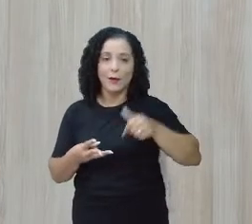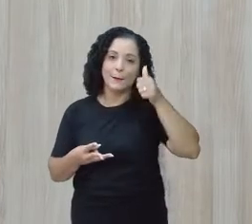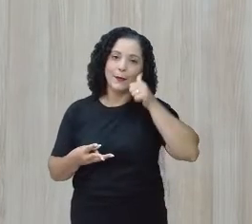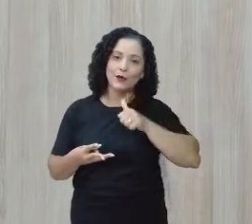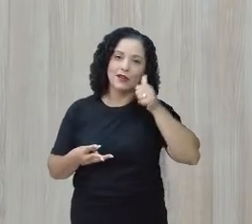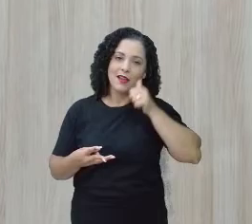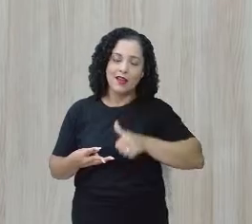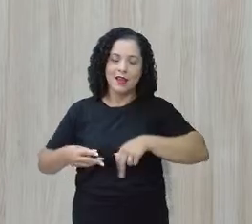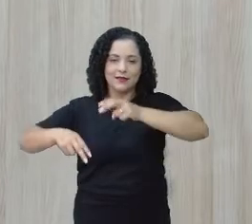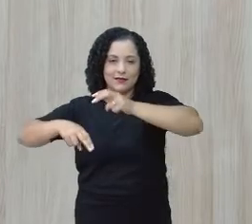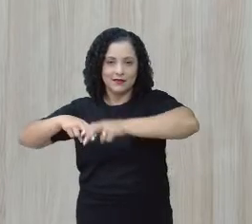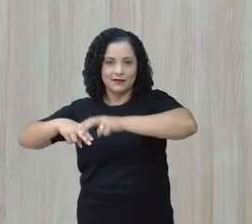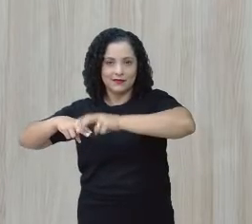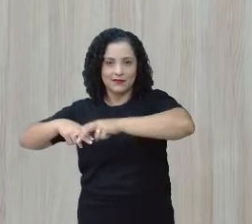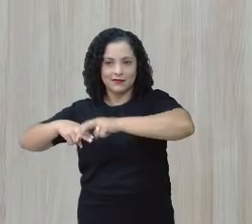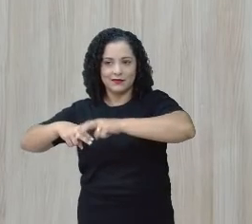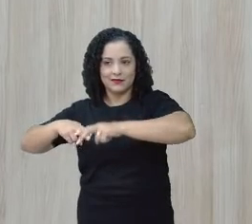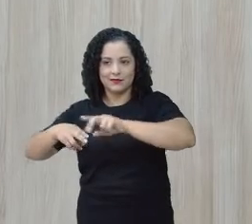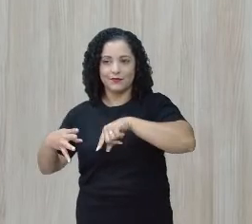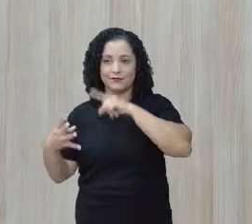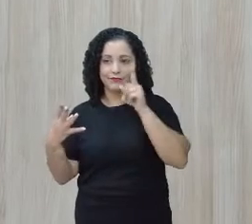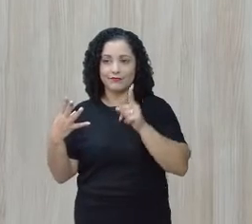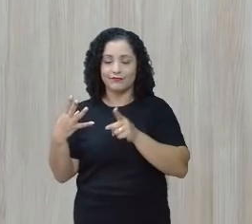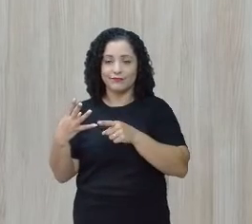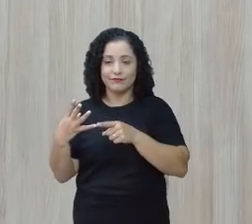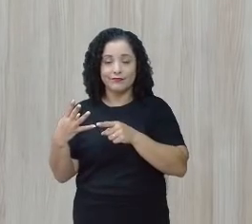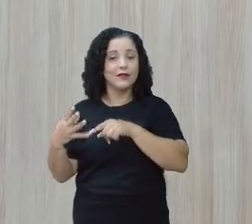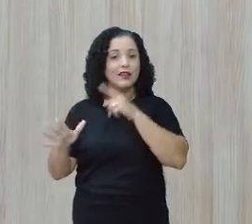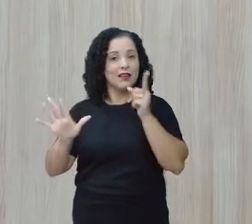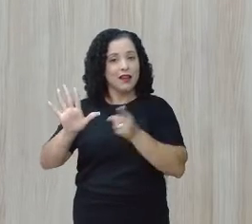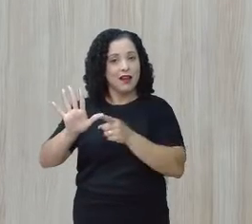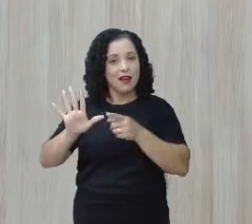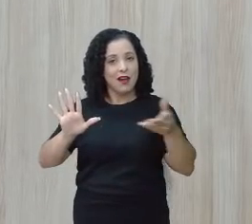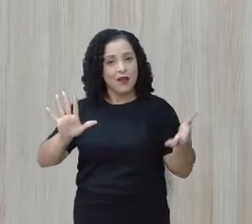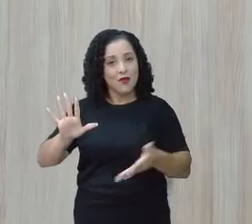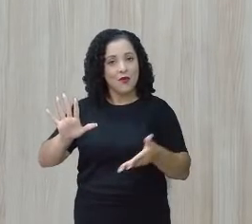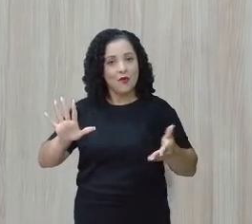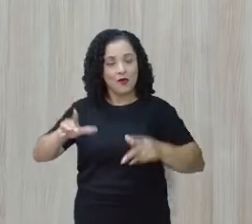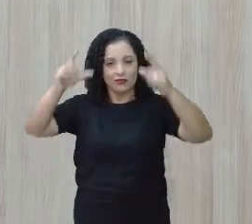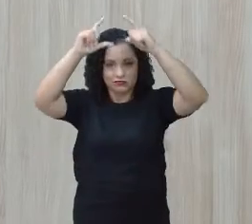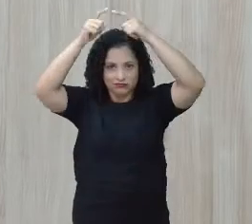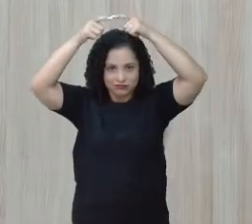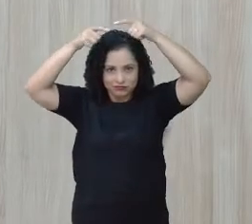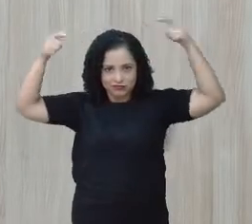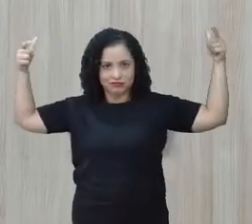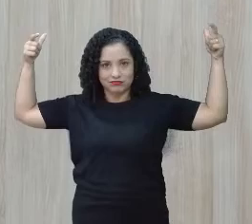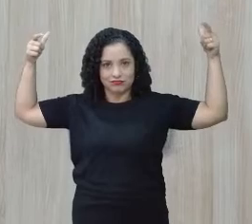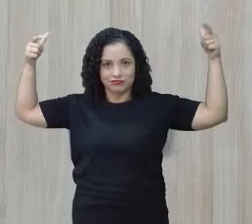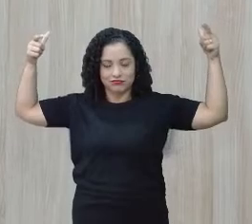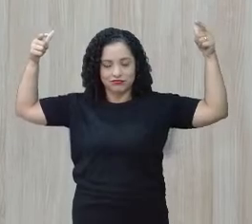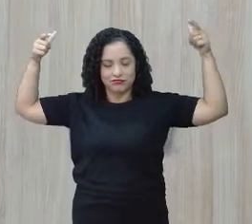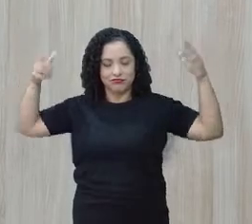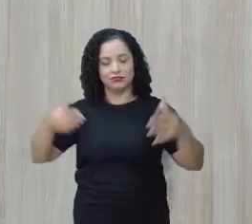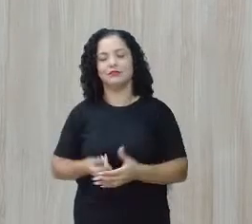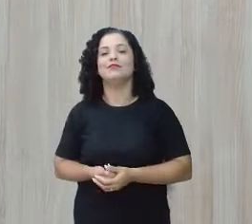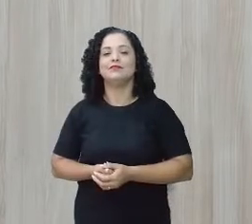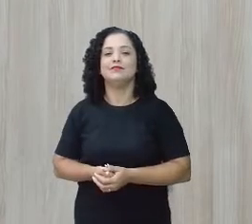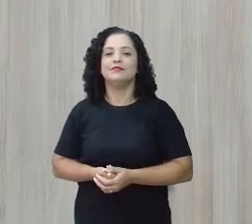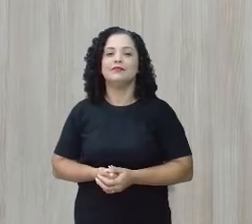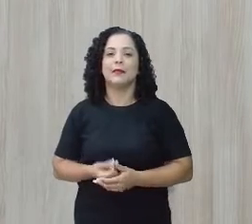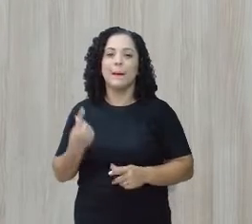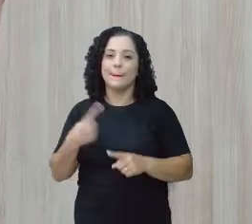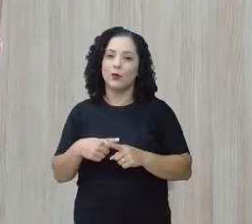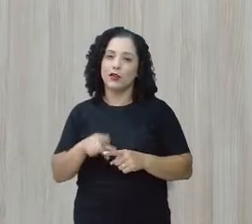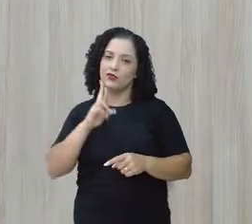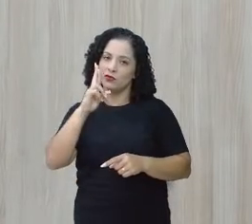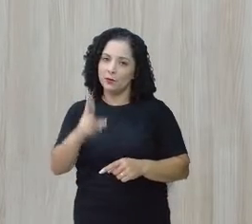relação aos surfistas que estão indo para casa. E agora, essa da prancha em relação ao surfista. Porque é com essas respostas